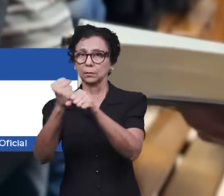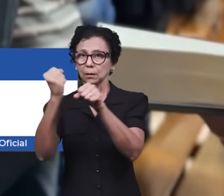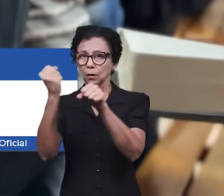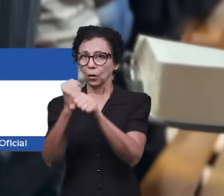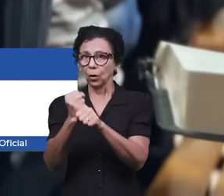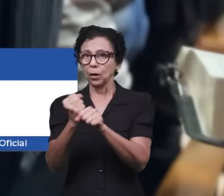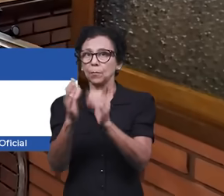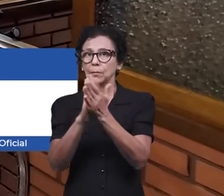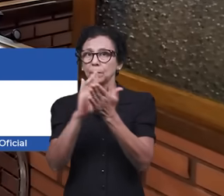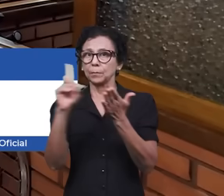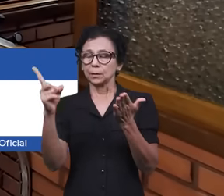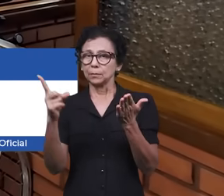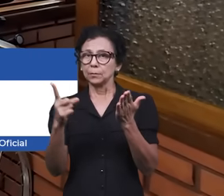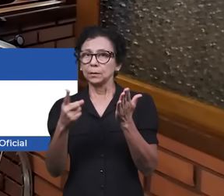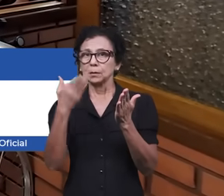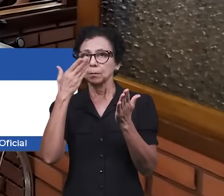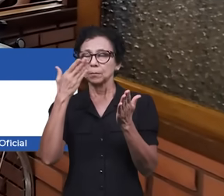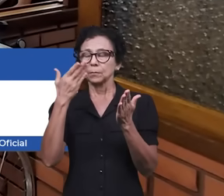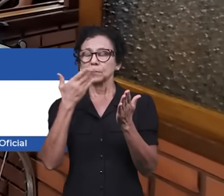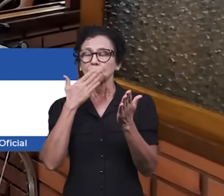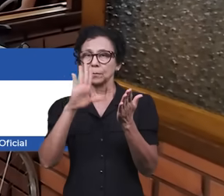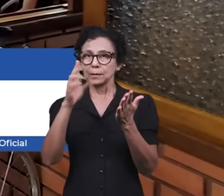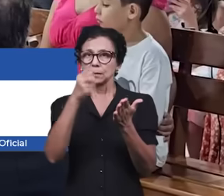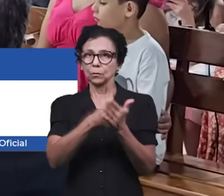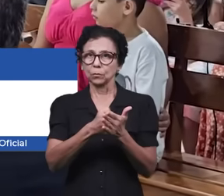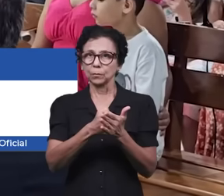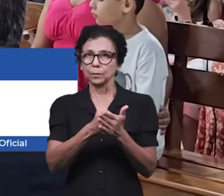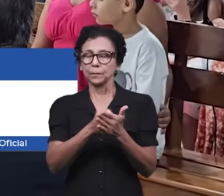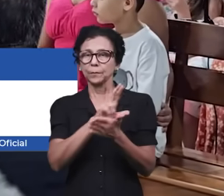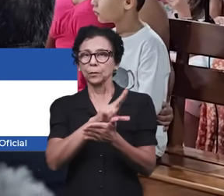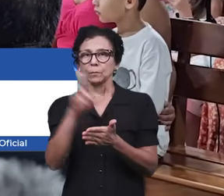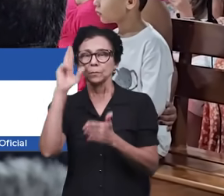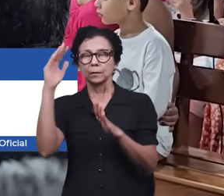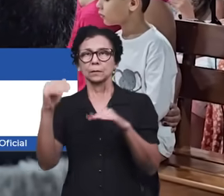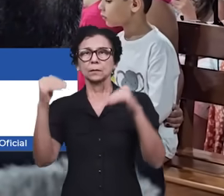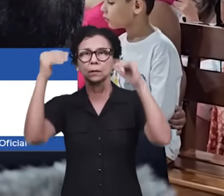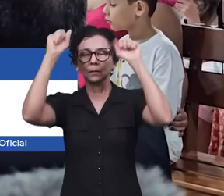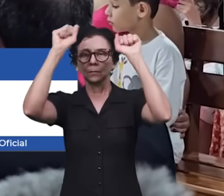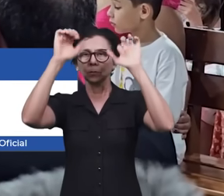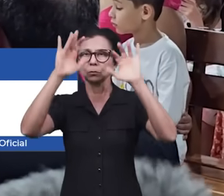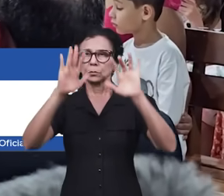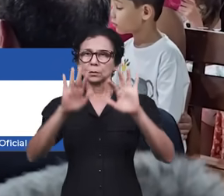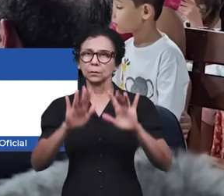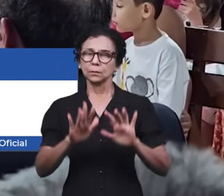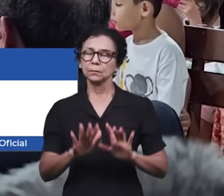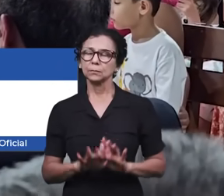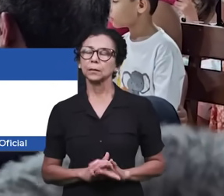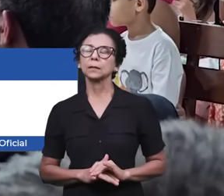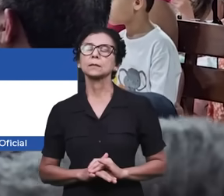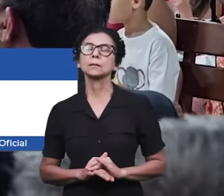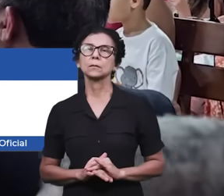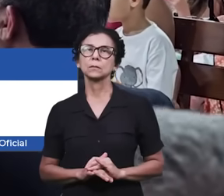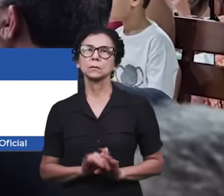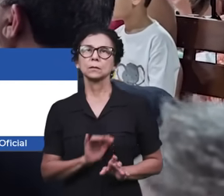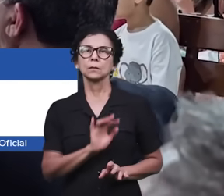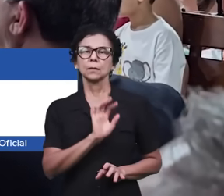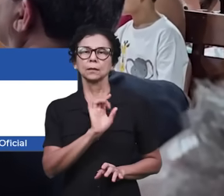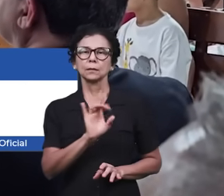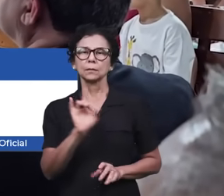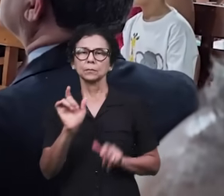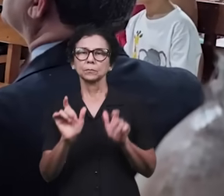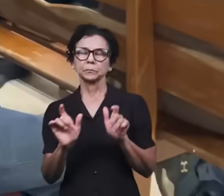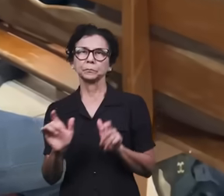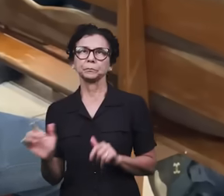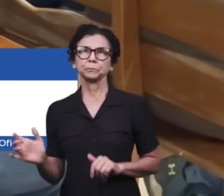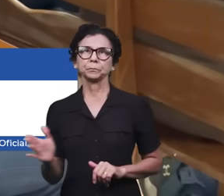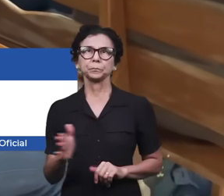da palavra de Deus. O nome do Senhor foi louvado e as bênçãos derramadas da eternidade sobre as vidas ali